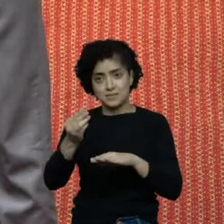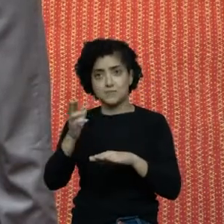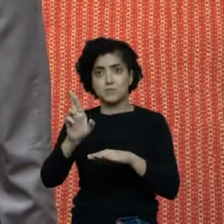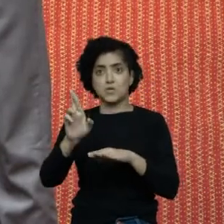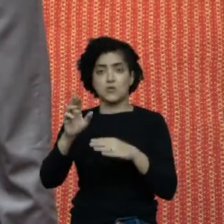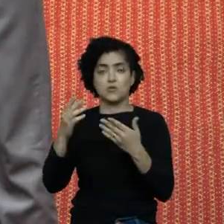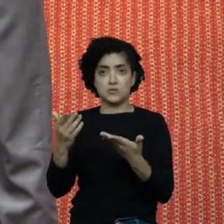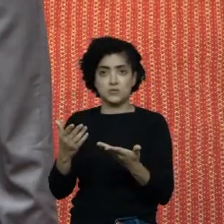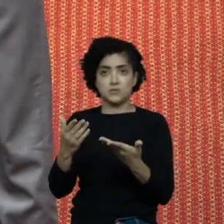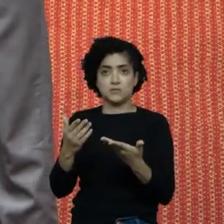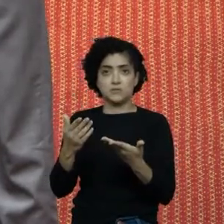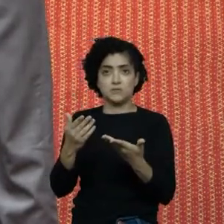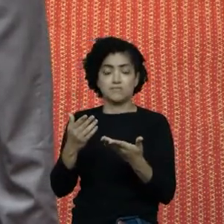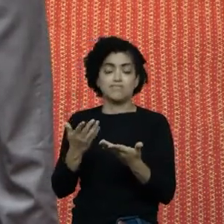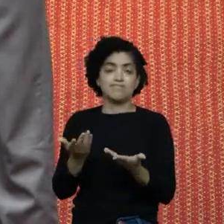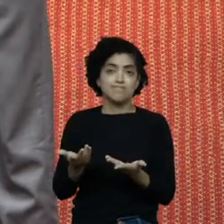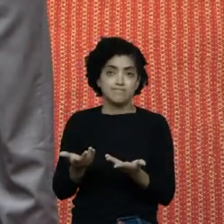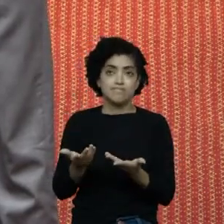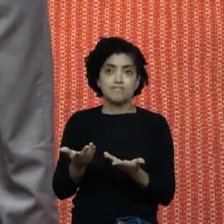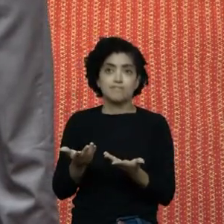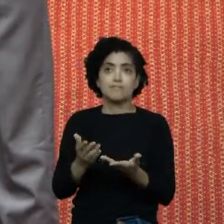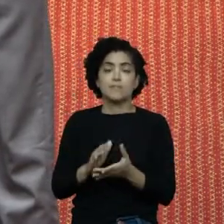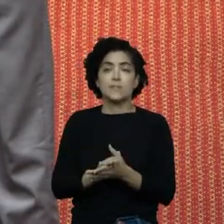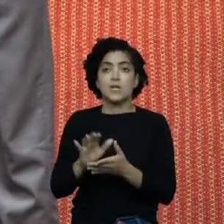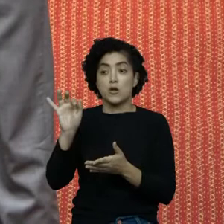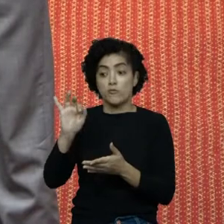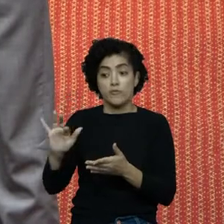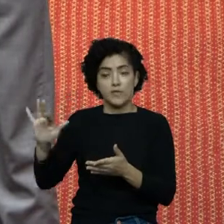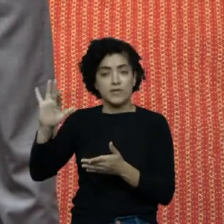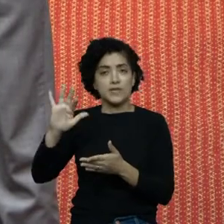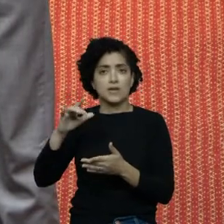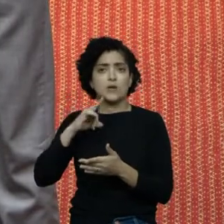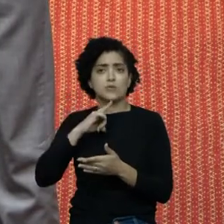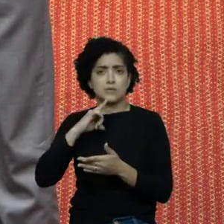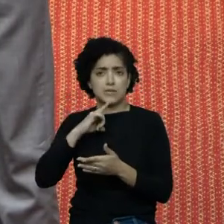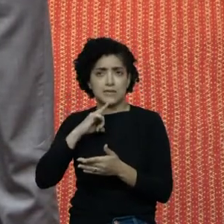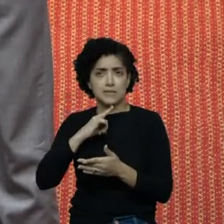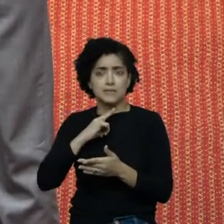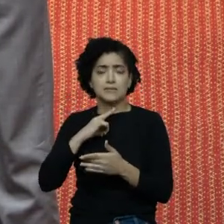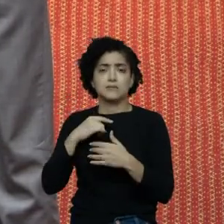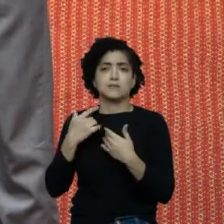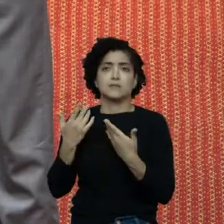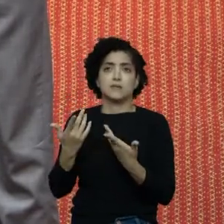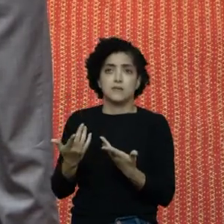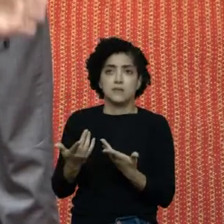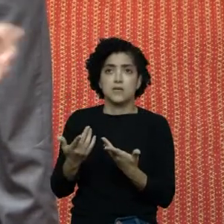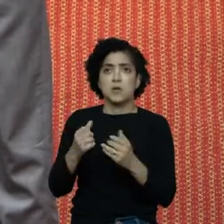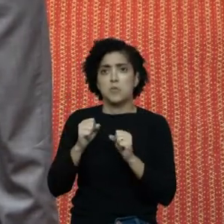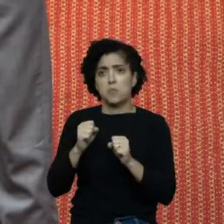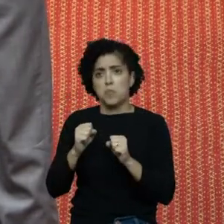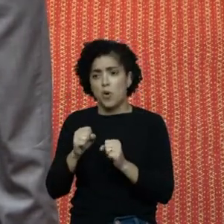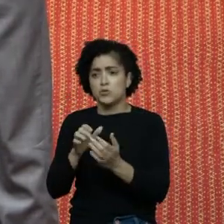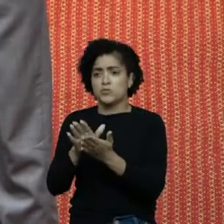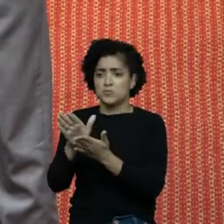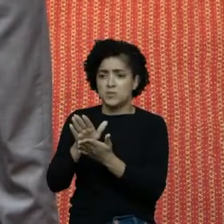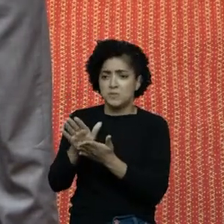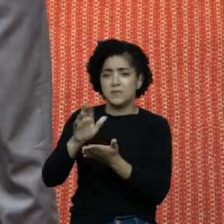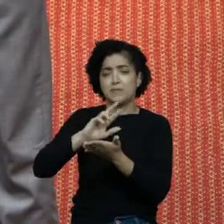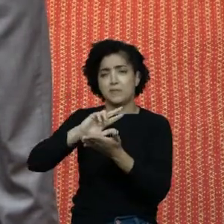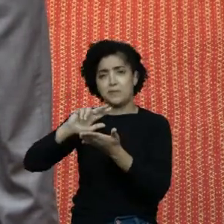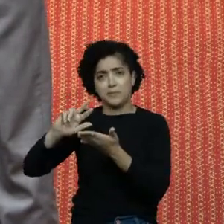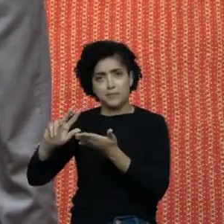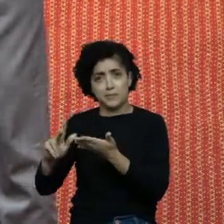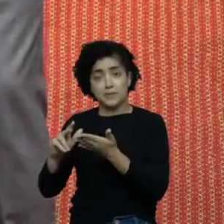outra fonte mágica no nível Federal ainda existe não existe pode imprimir dinheiro enfim